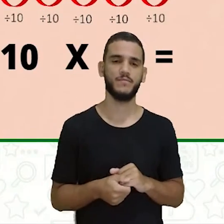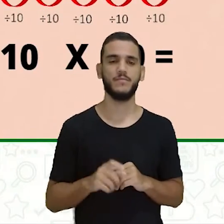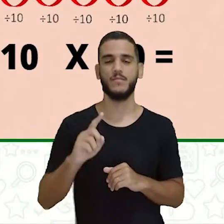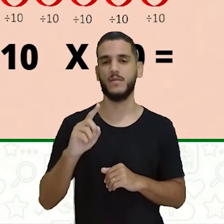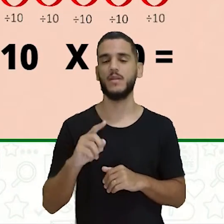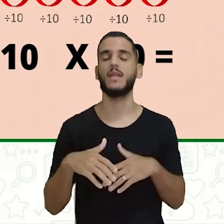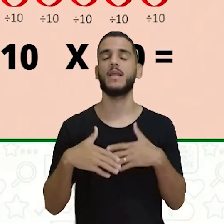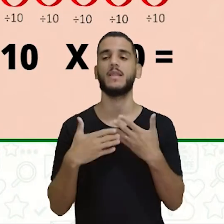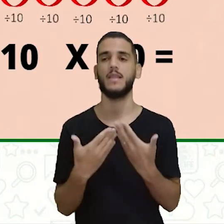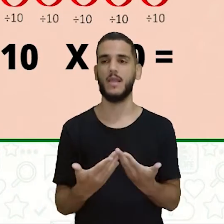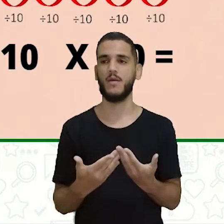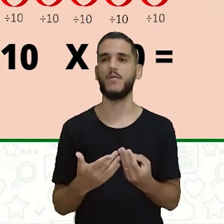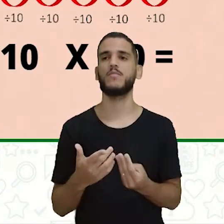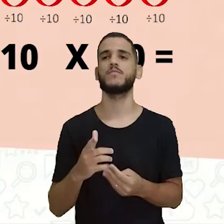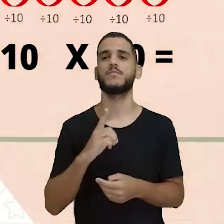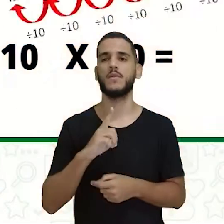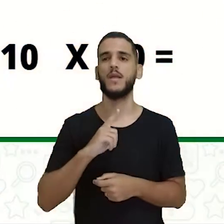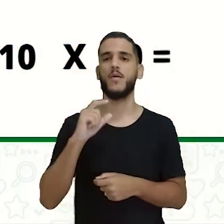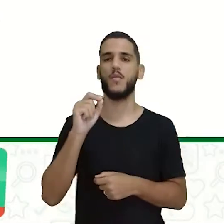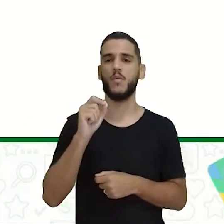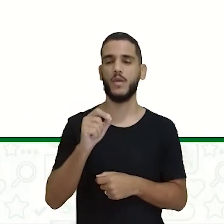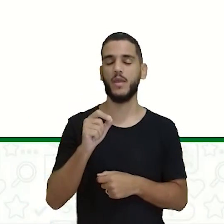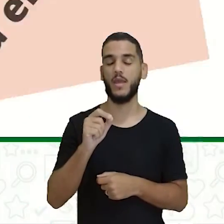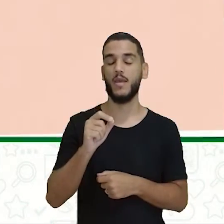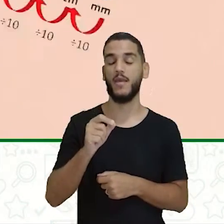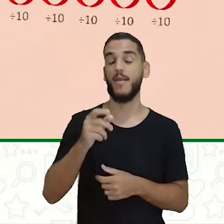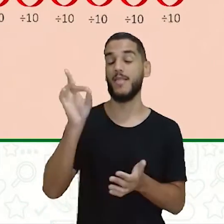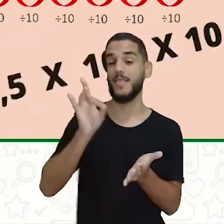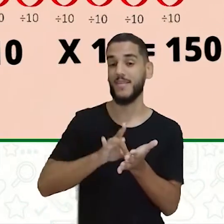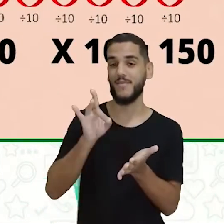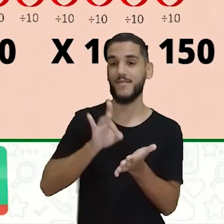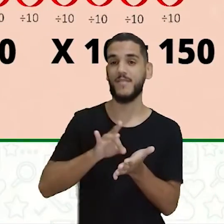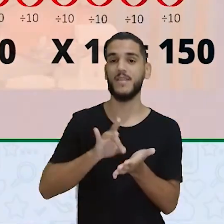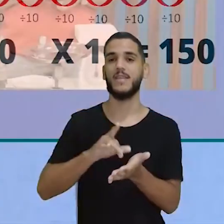E aí, nós vamos ter exatamente